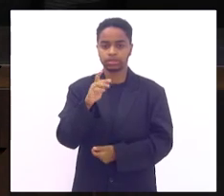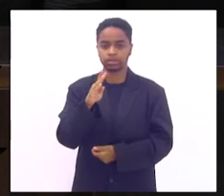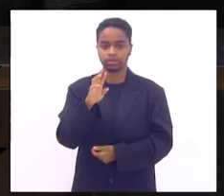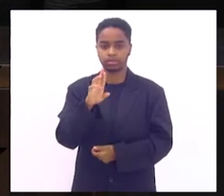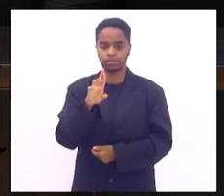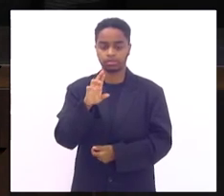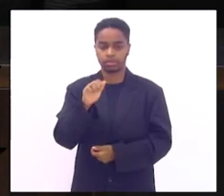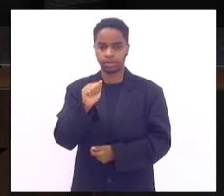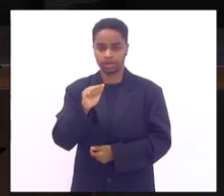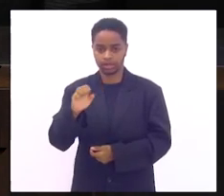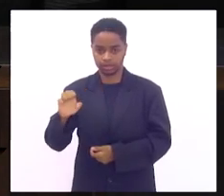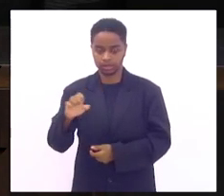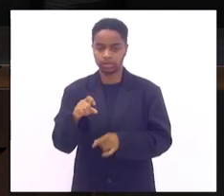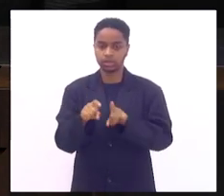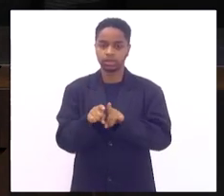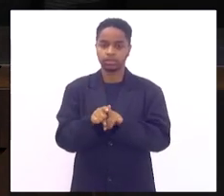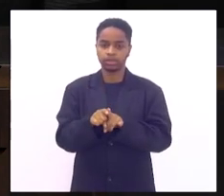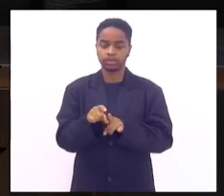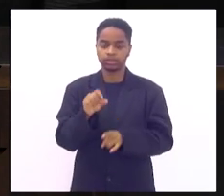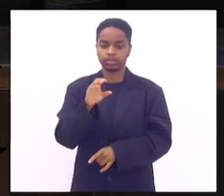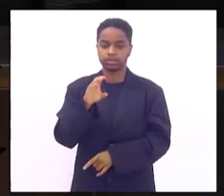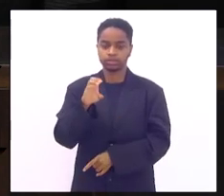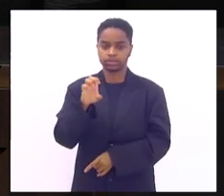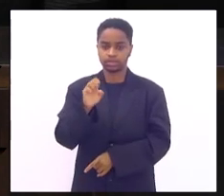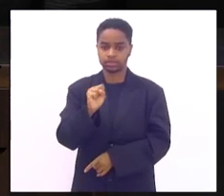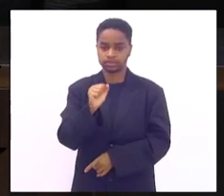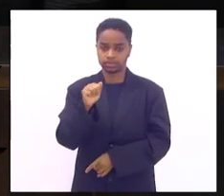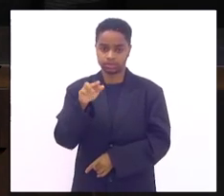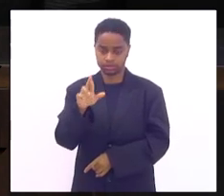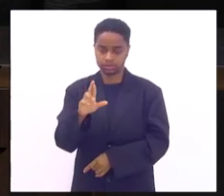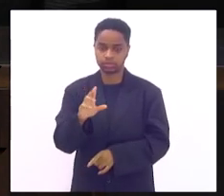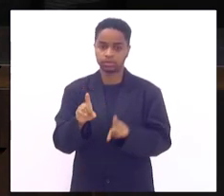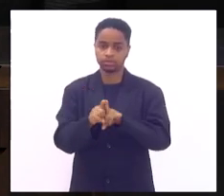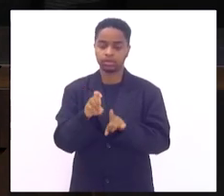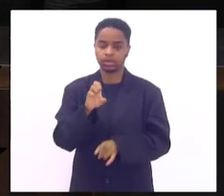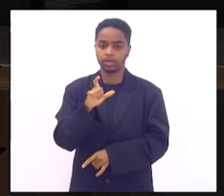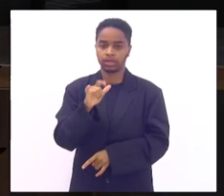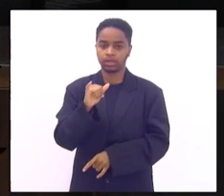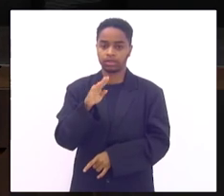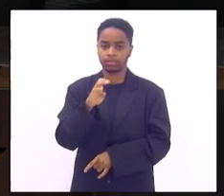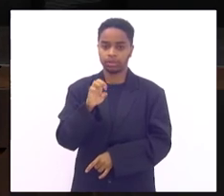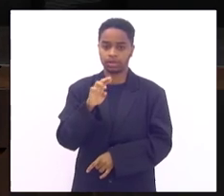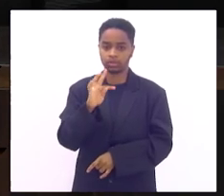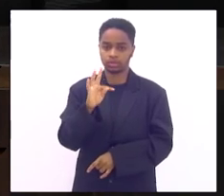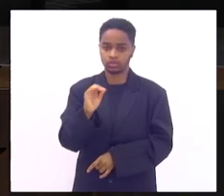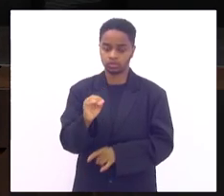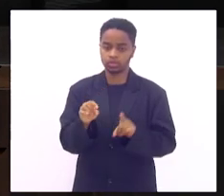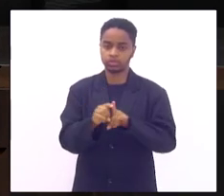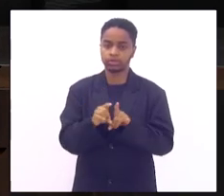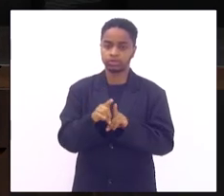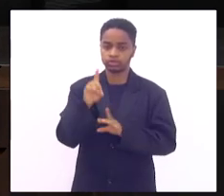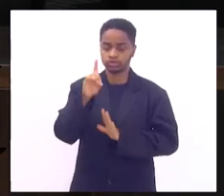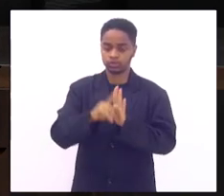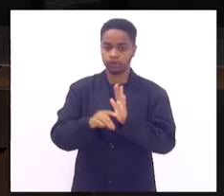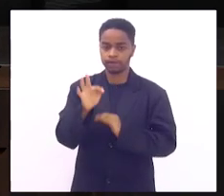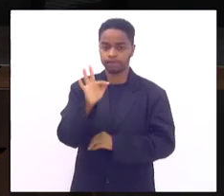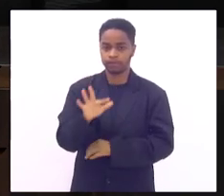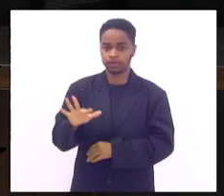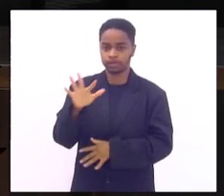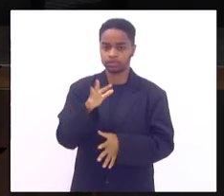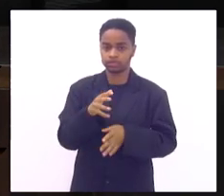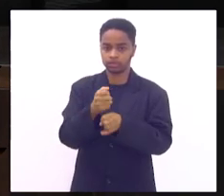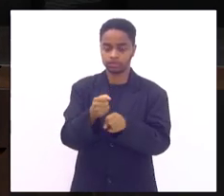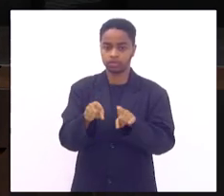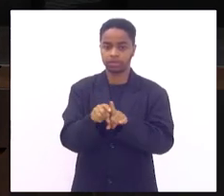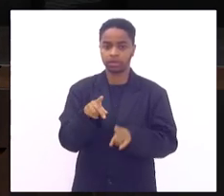diretor do CAMP Mangueira, o Egberto de Jesus, diretor também da Federação de Contabilidade, a